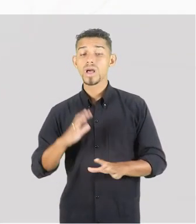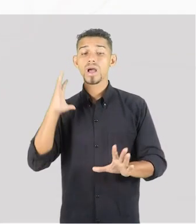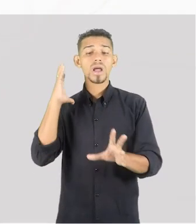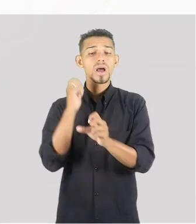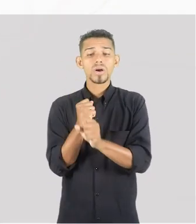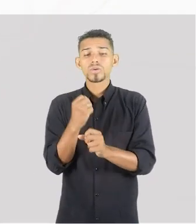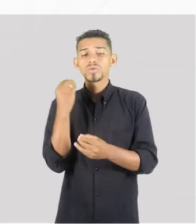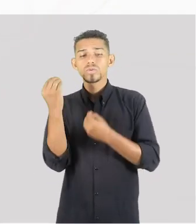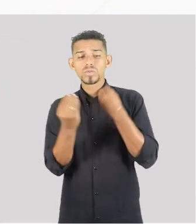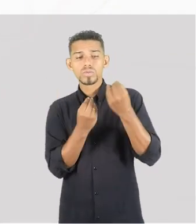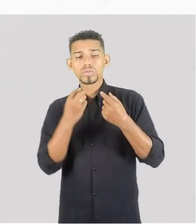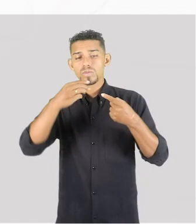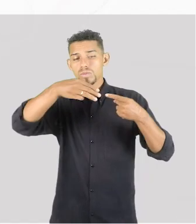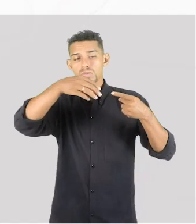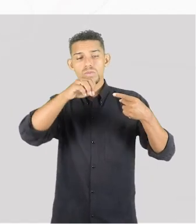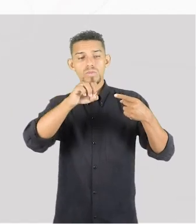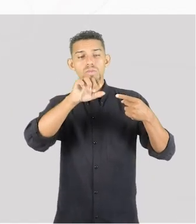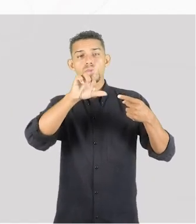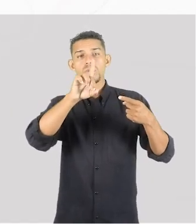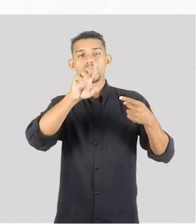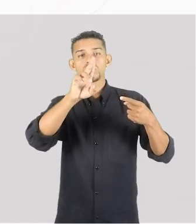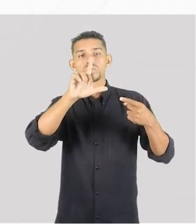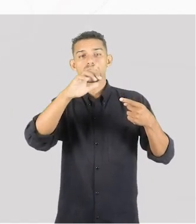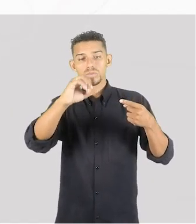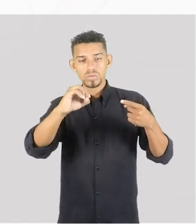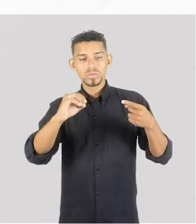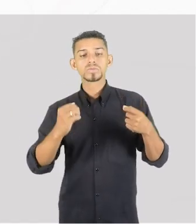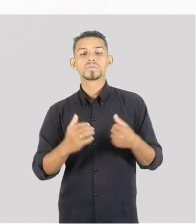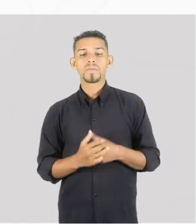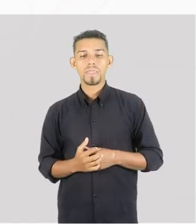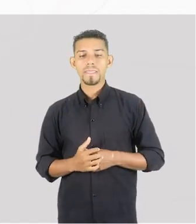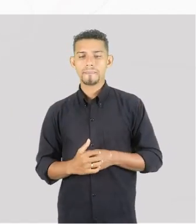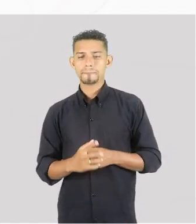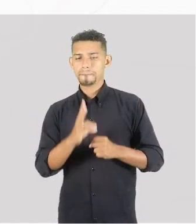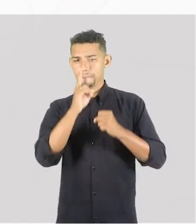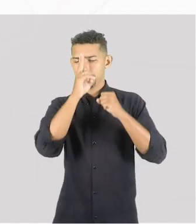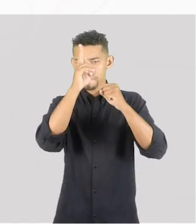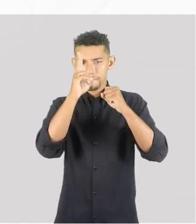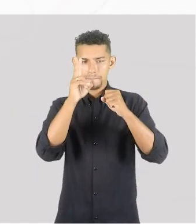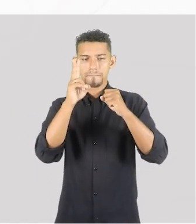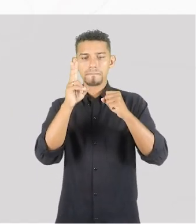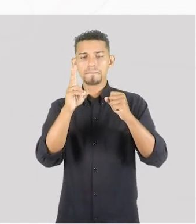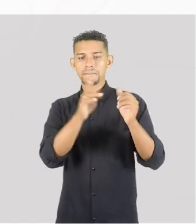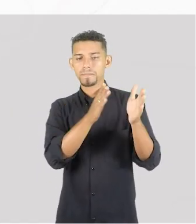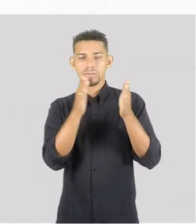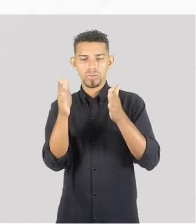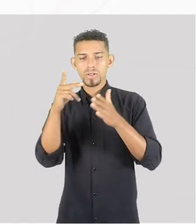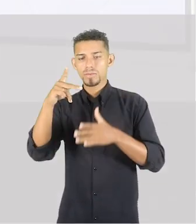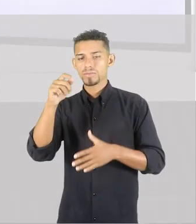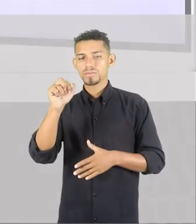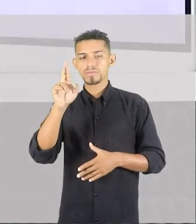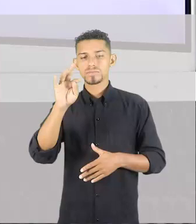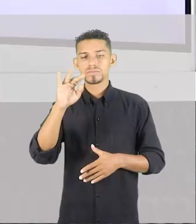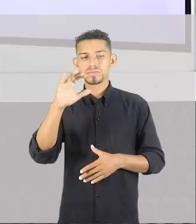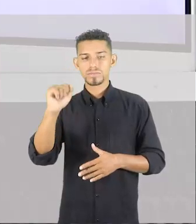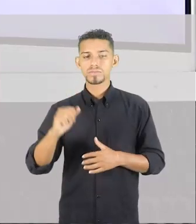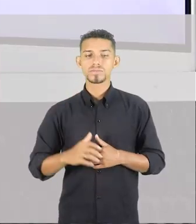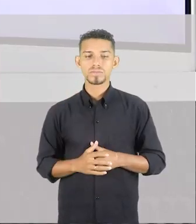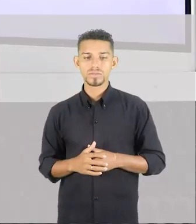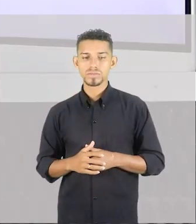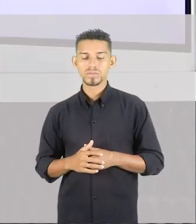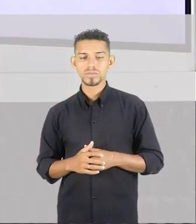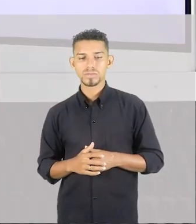Calcule o módulo, o valor da força magnética que atua sobre a partícula. Então vamos lá, ó. Força